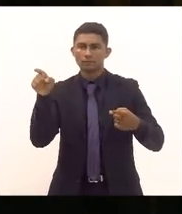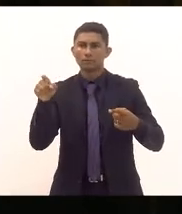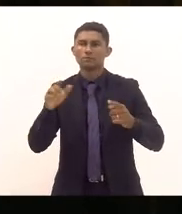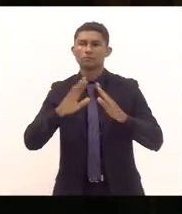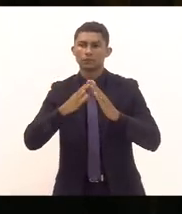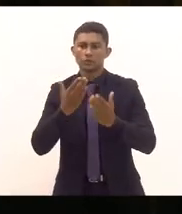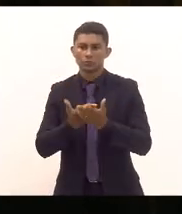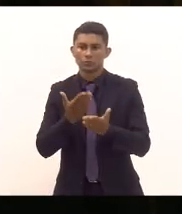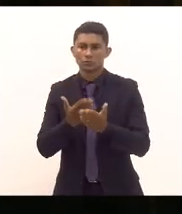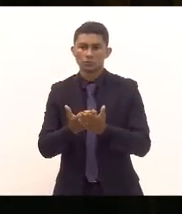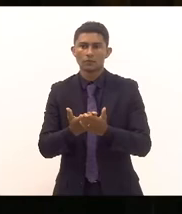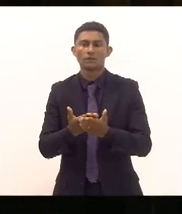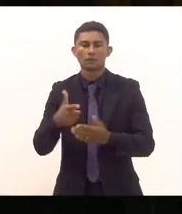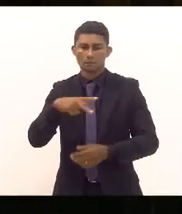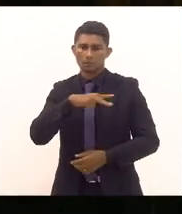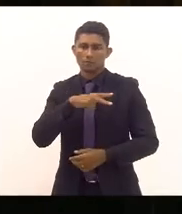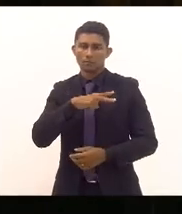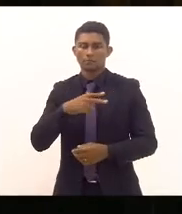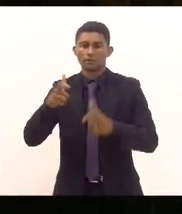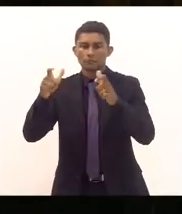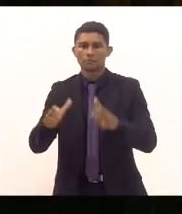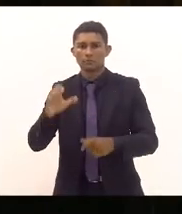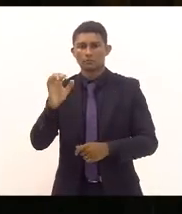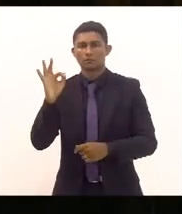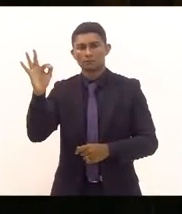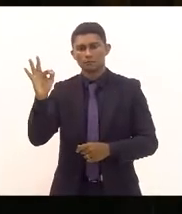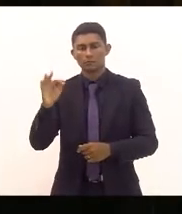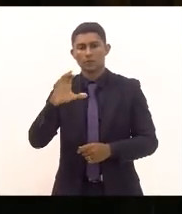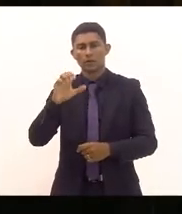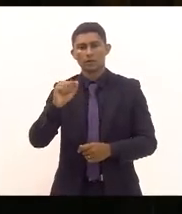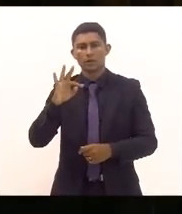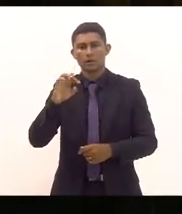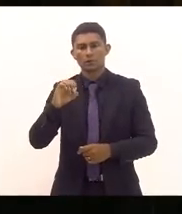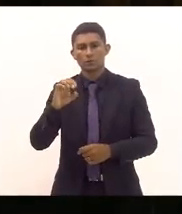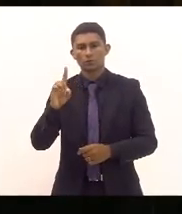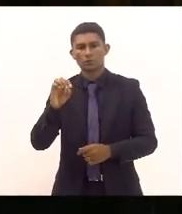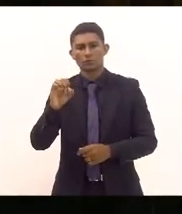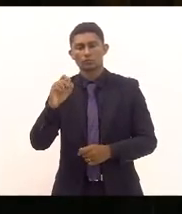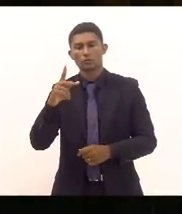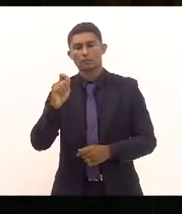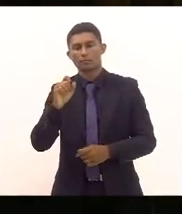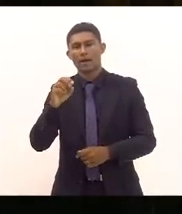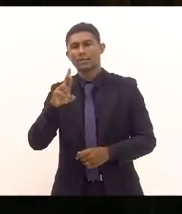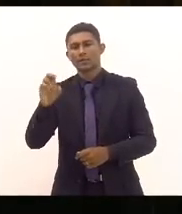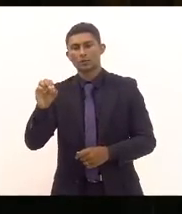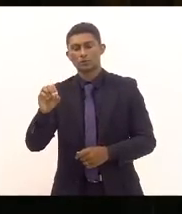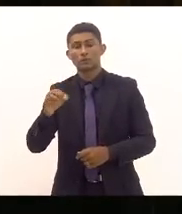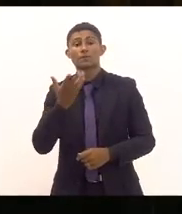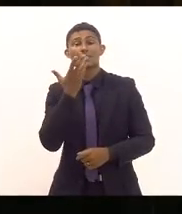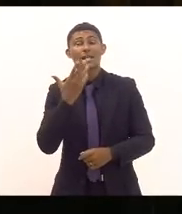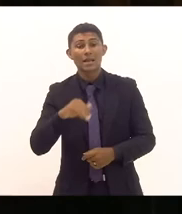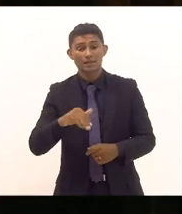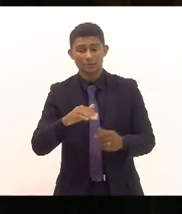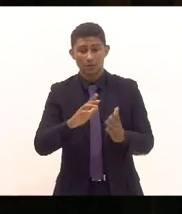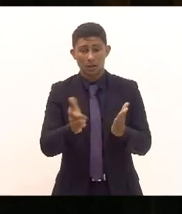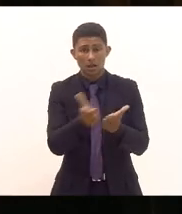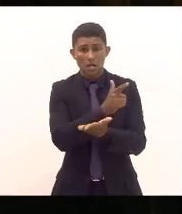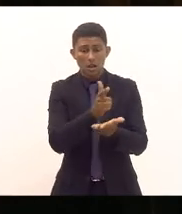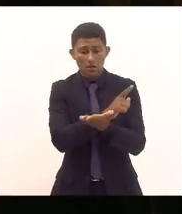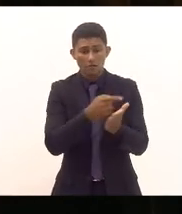por parte de uma escola privada em Cabo Frio canto dos pássaros que impede que uma criança Leve um